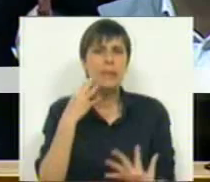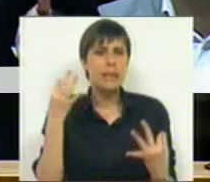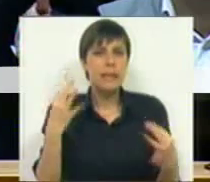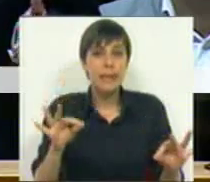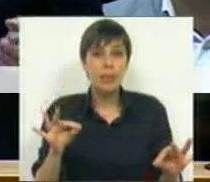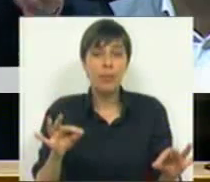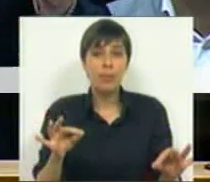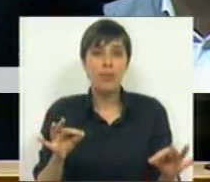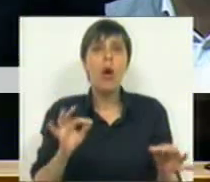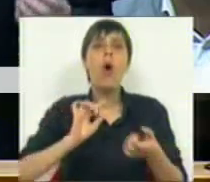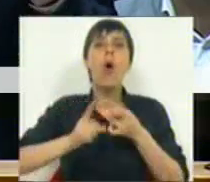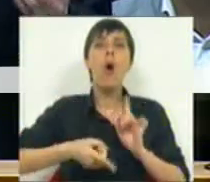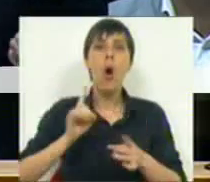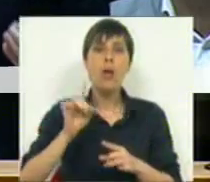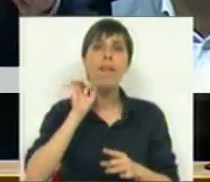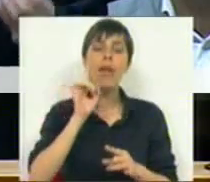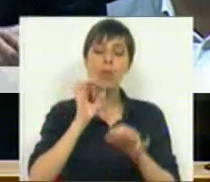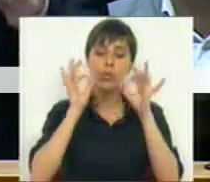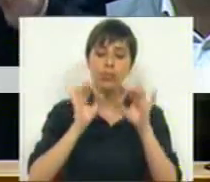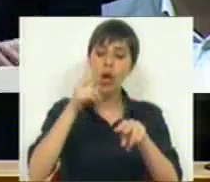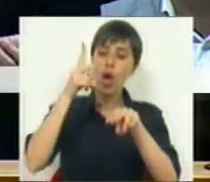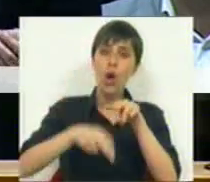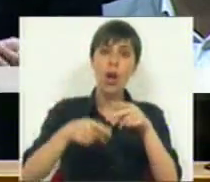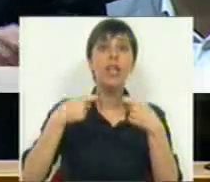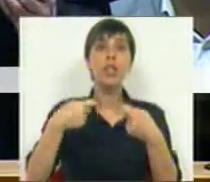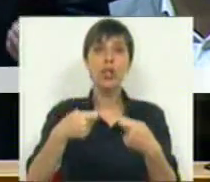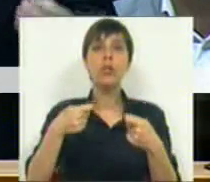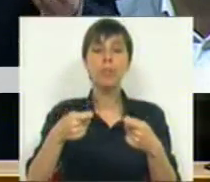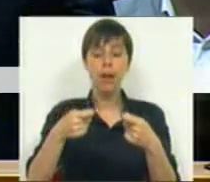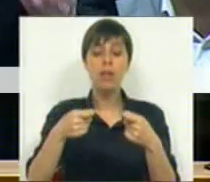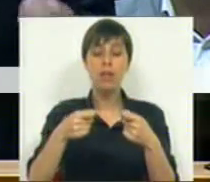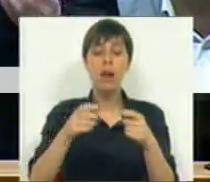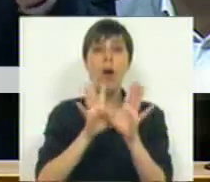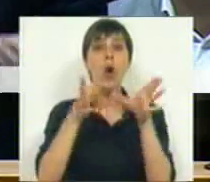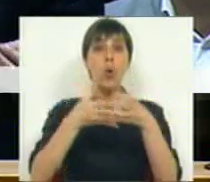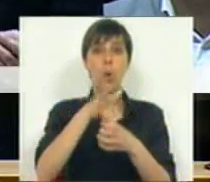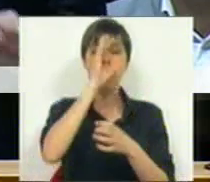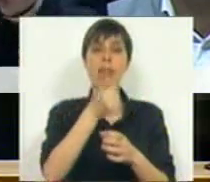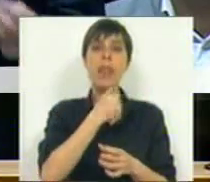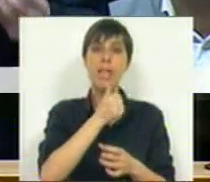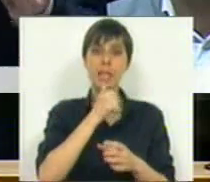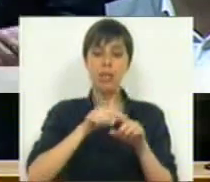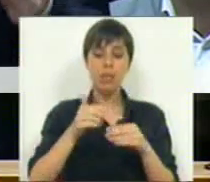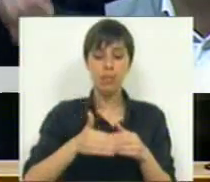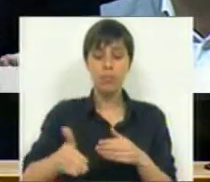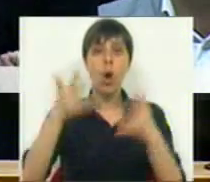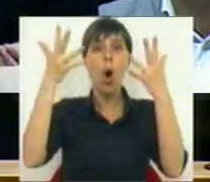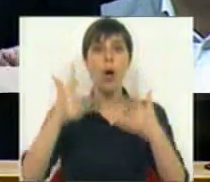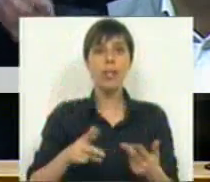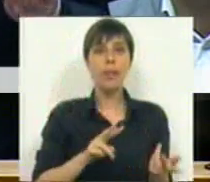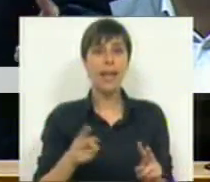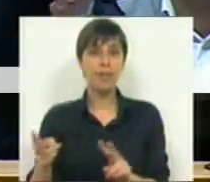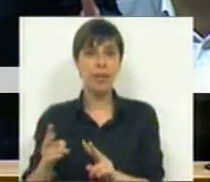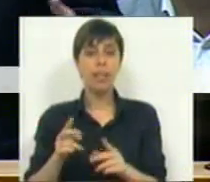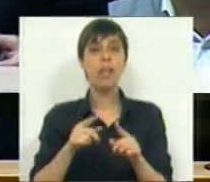simples. Qual é o valor do corte na despesa que o Conselho de Ministros definiu para o próximo orçamento